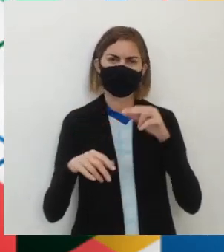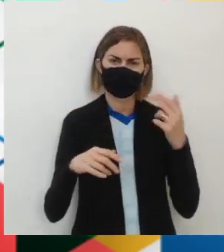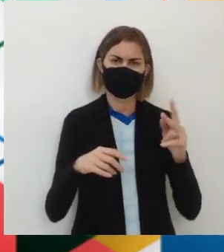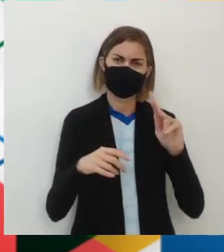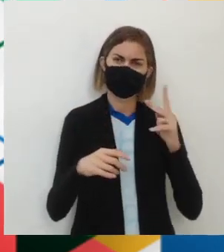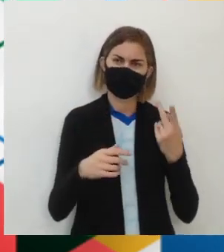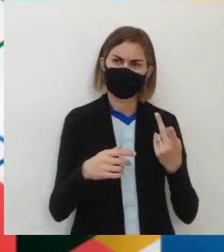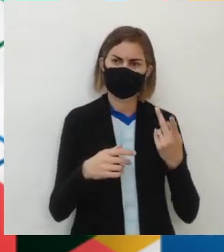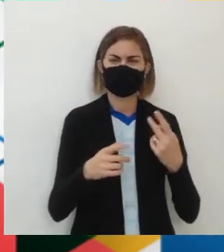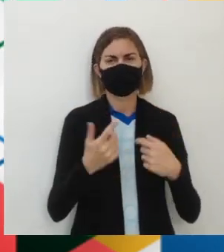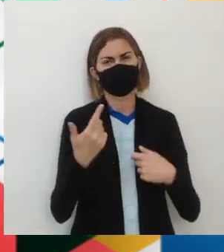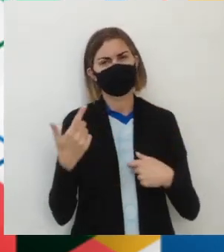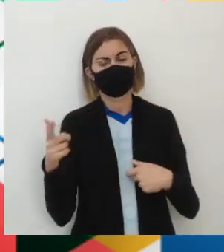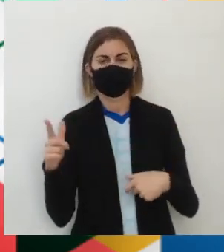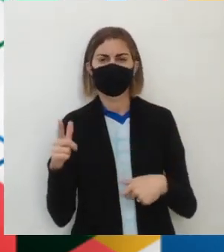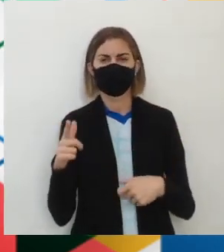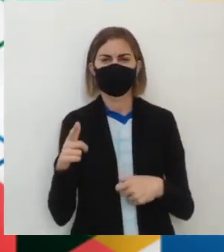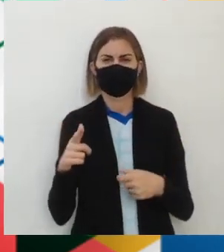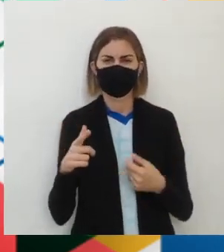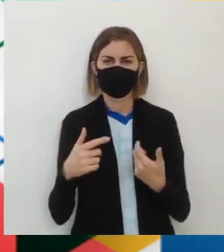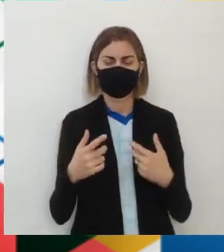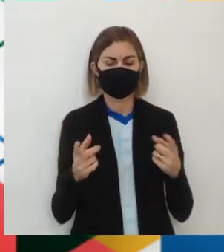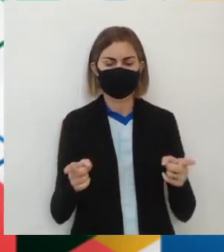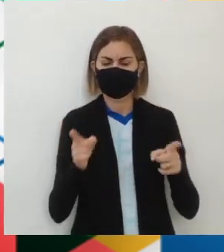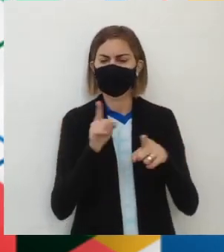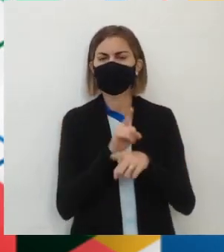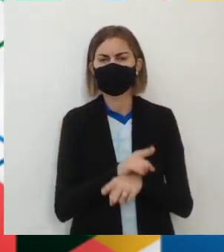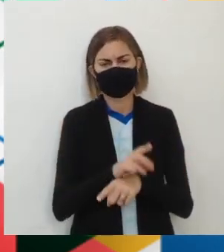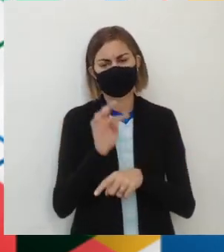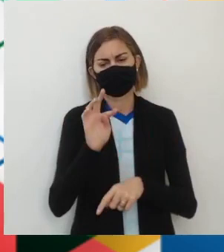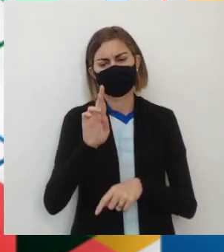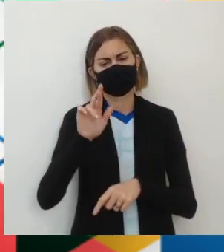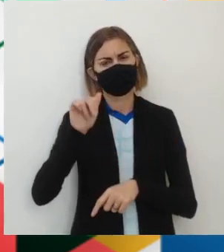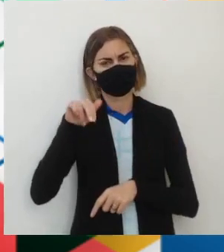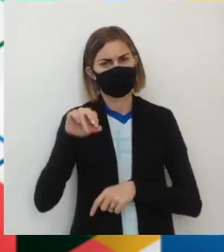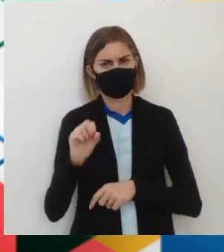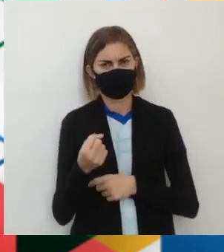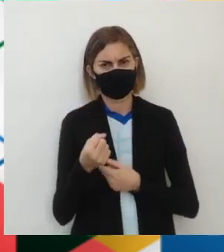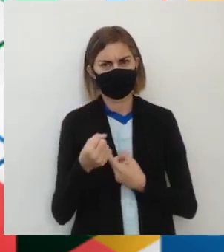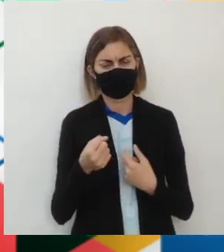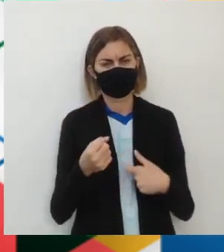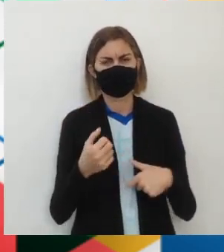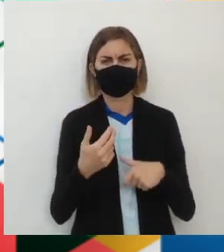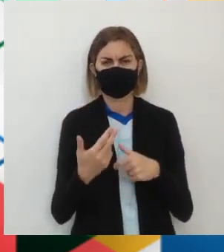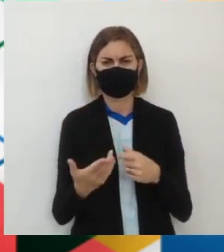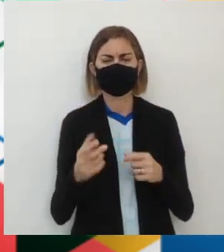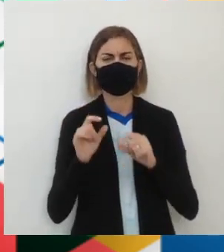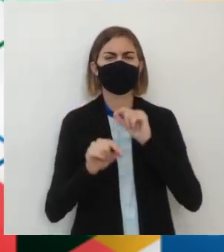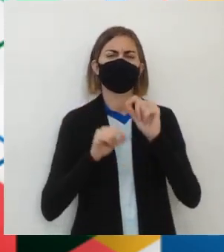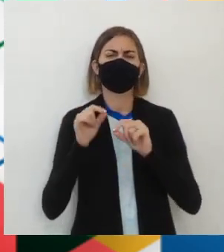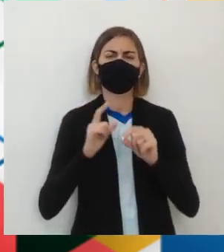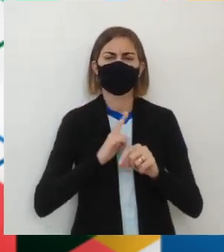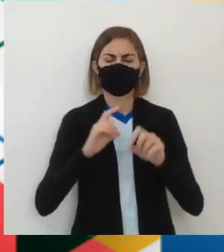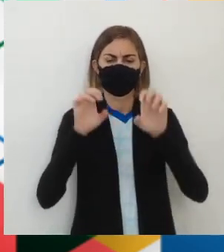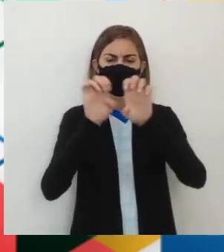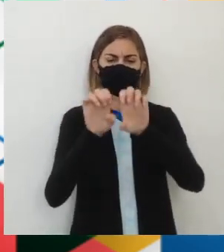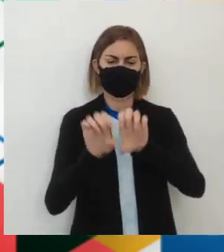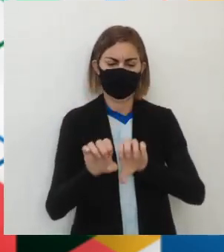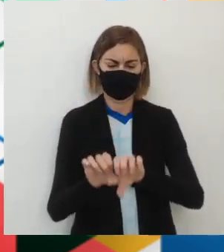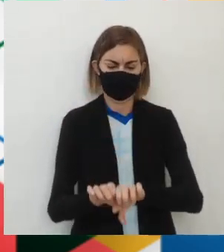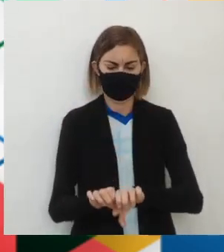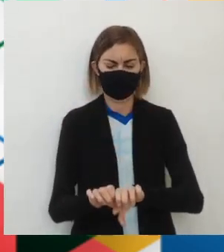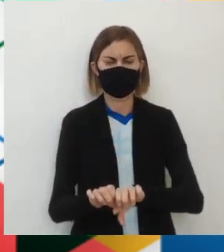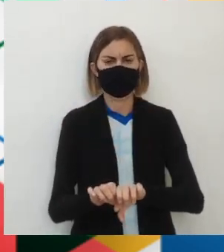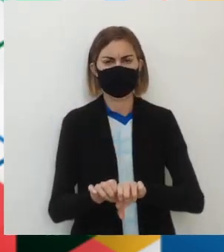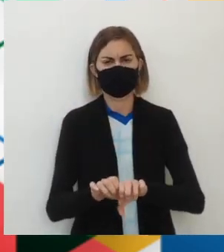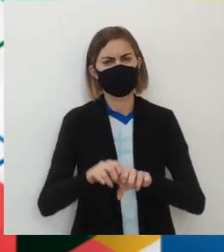outro hidrogênio para o lado oposto. Trocado, trans, trocado, tá certo? Então, quem tem estrutura trans não é